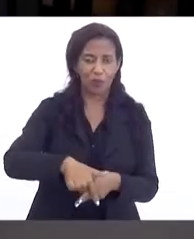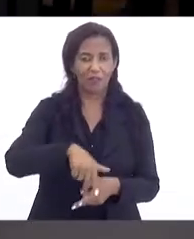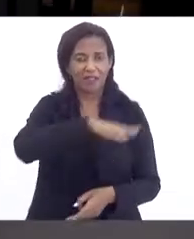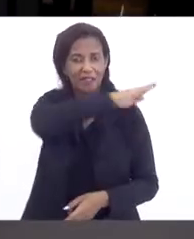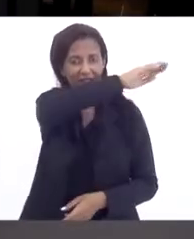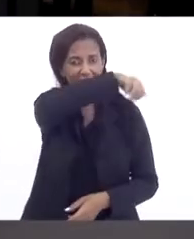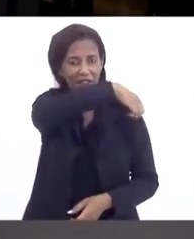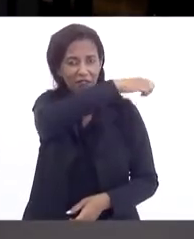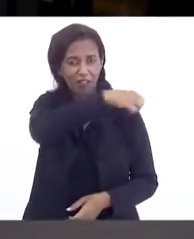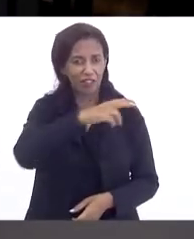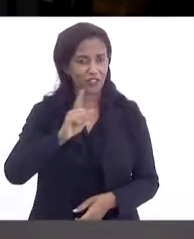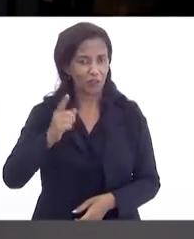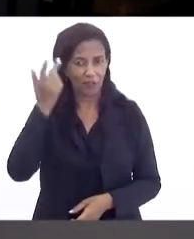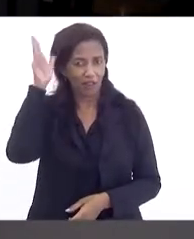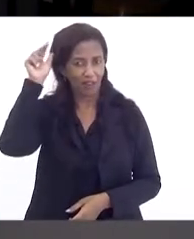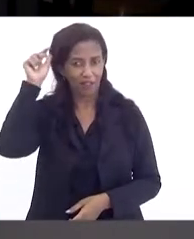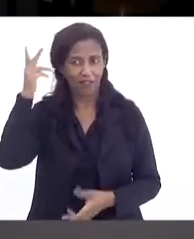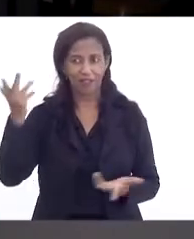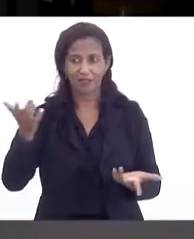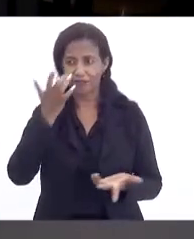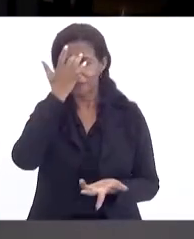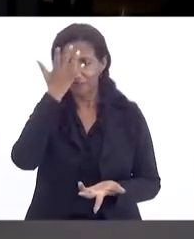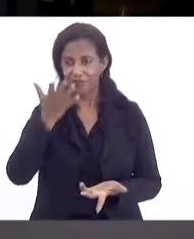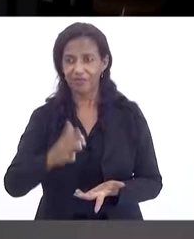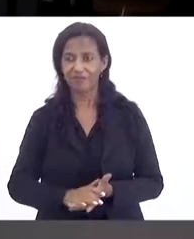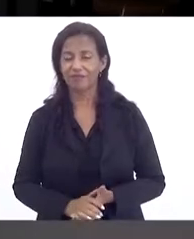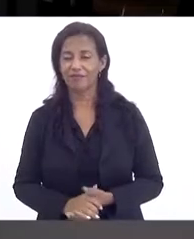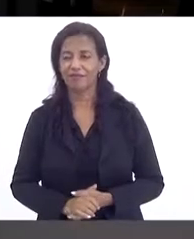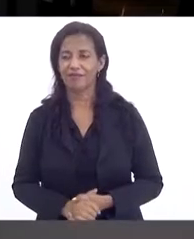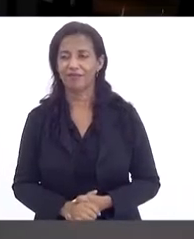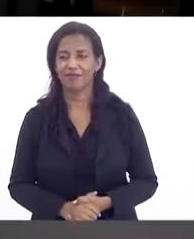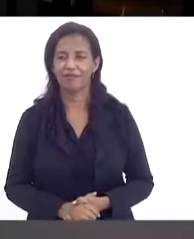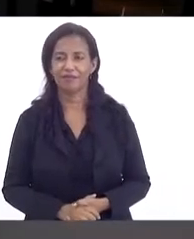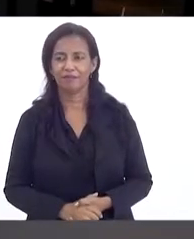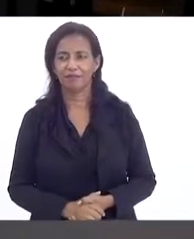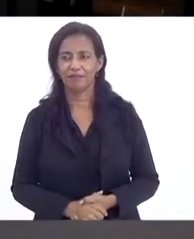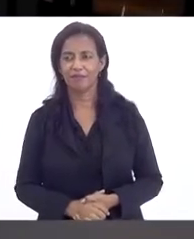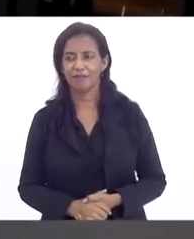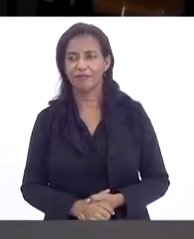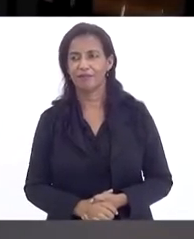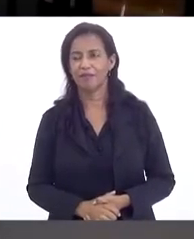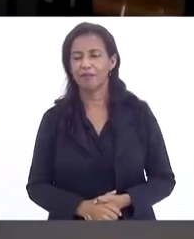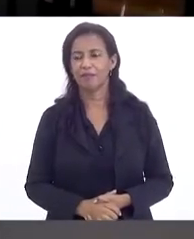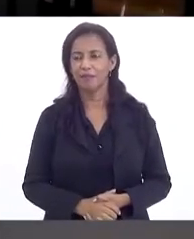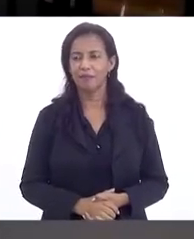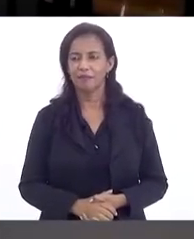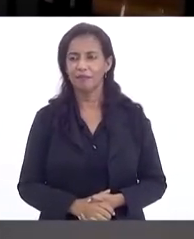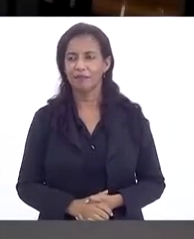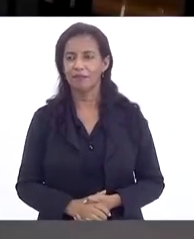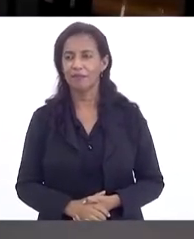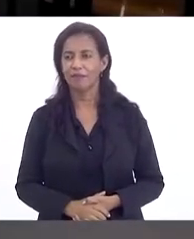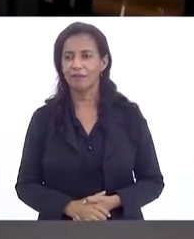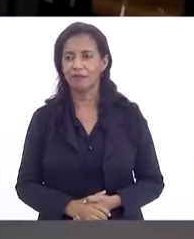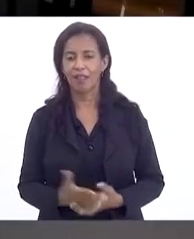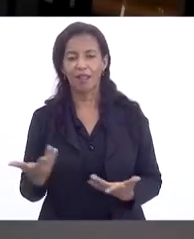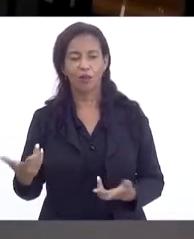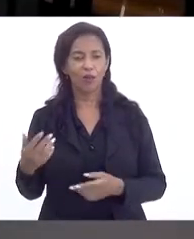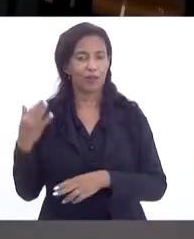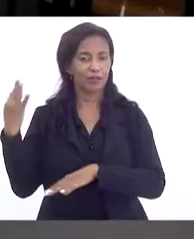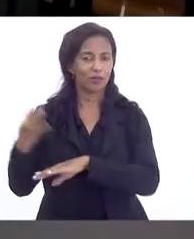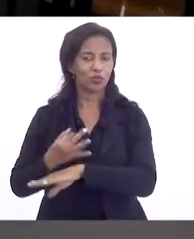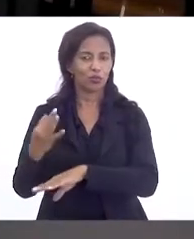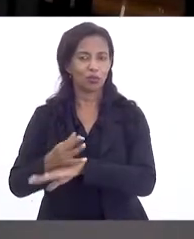Não. É mais fácil ter criação de elefante. Cavalo, sem comentários. Não. Agora tem que aguentar Rodrigo Amorim